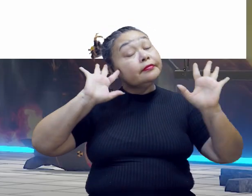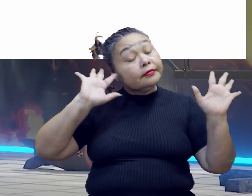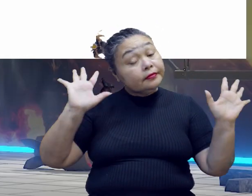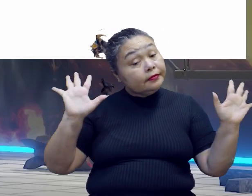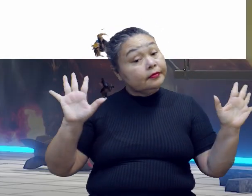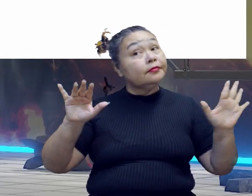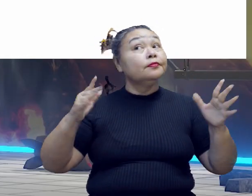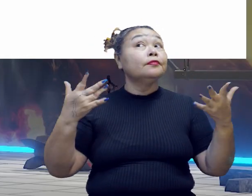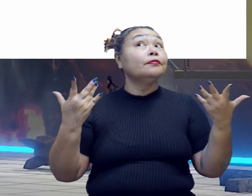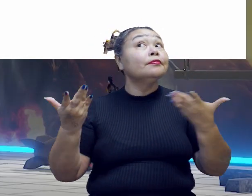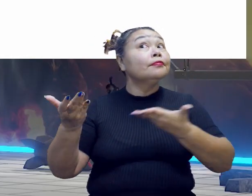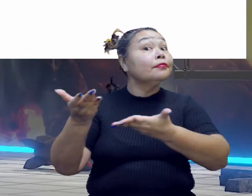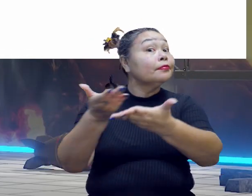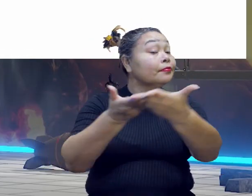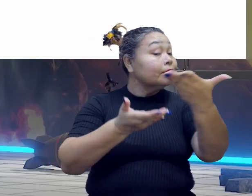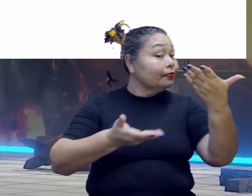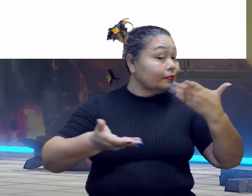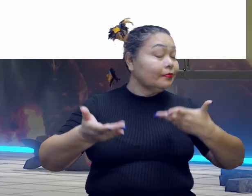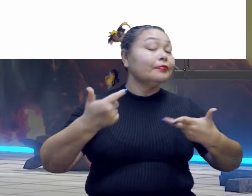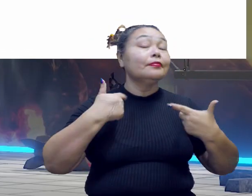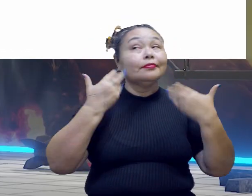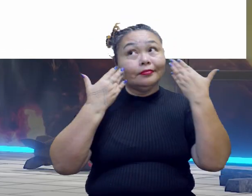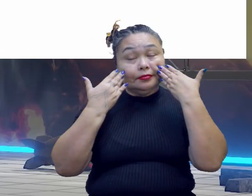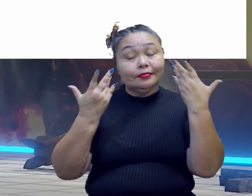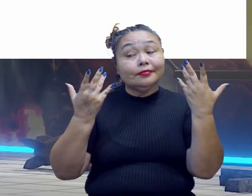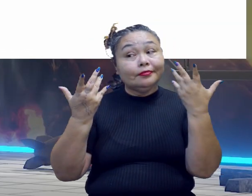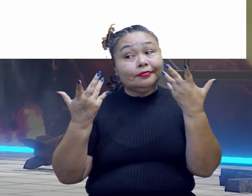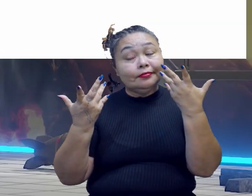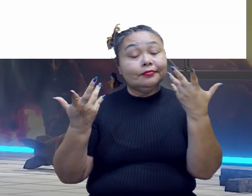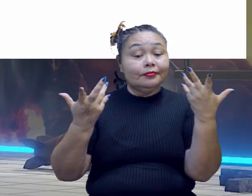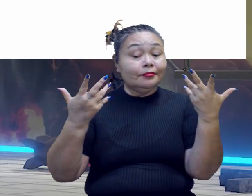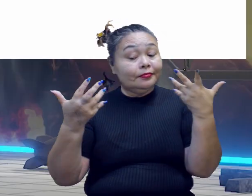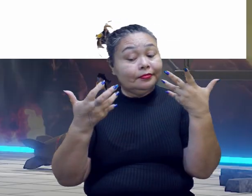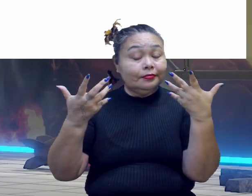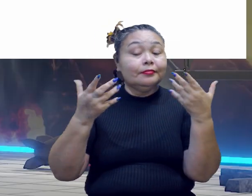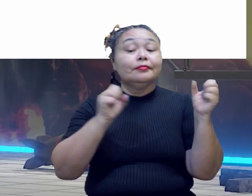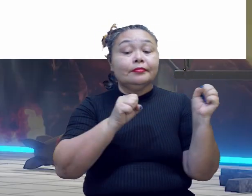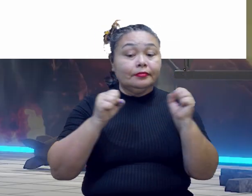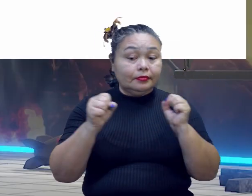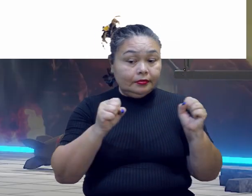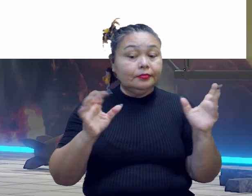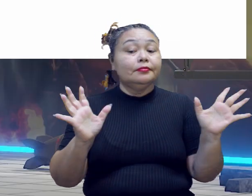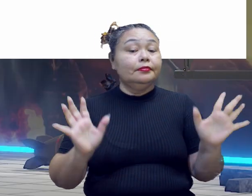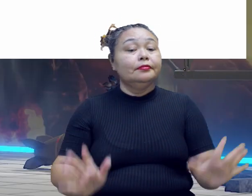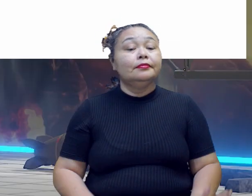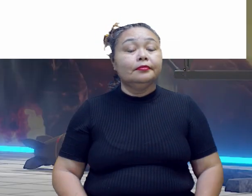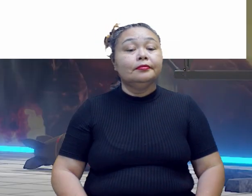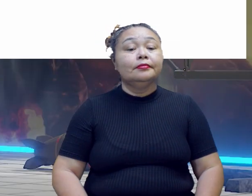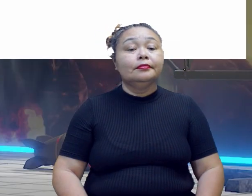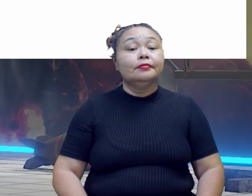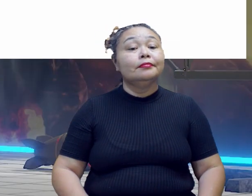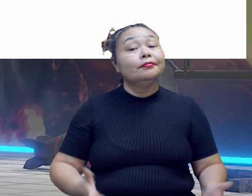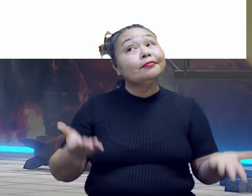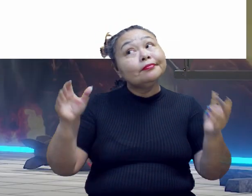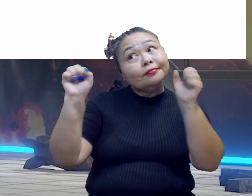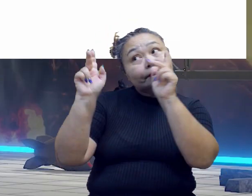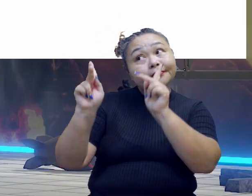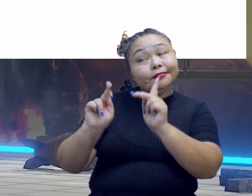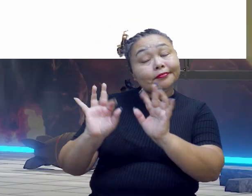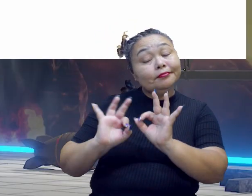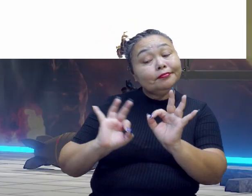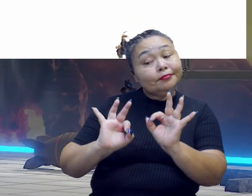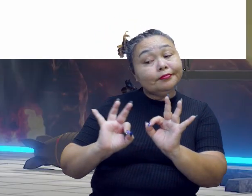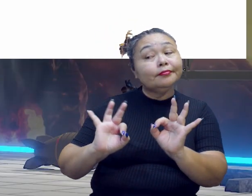Teoricamente harmônico entre si, só que hoje nós estamos vendo um conflito de poderes. A harmonia deixou um